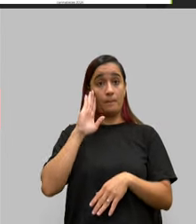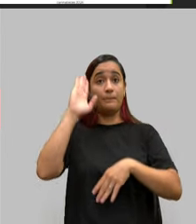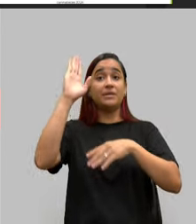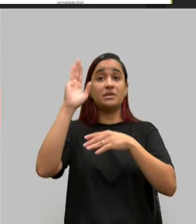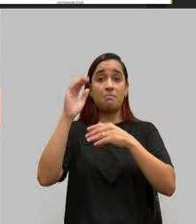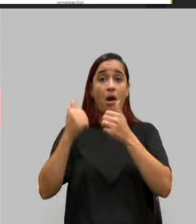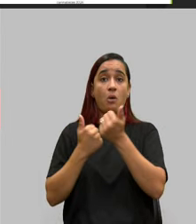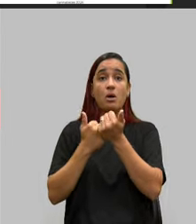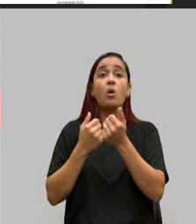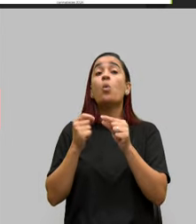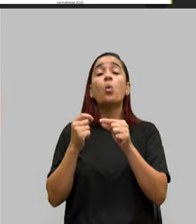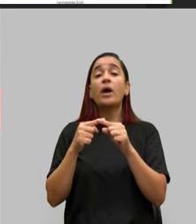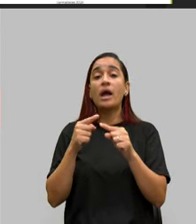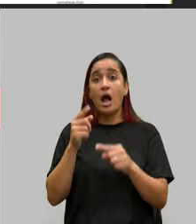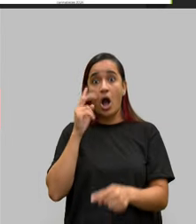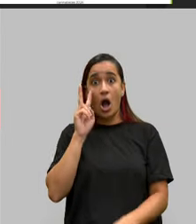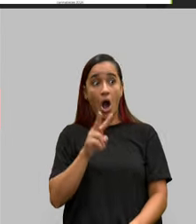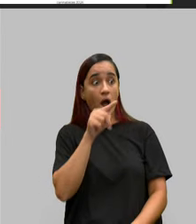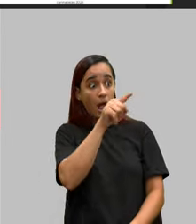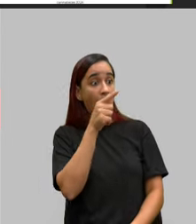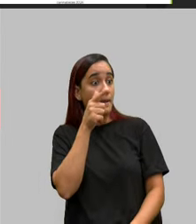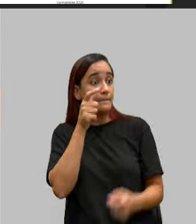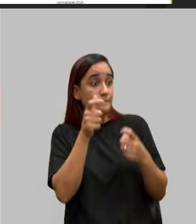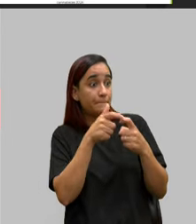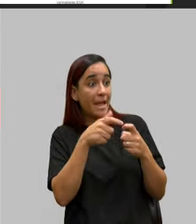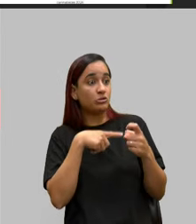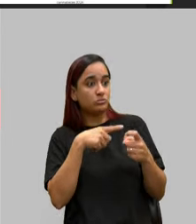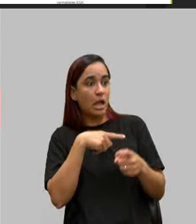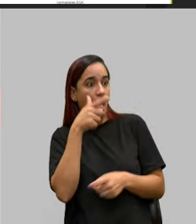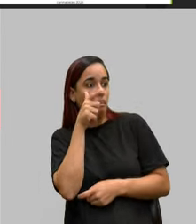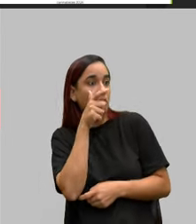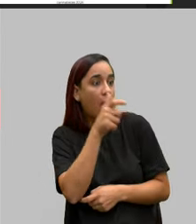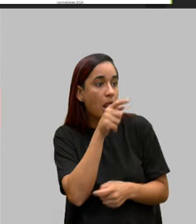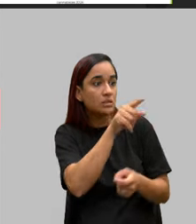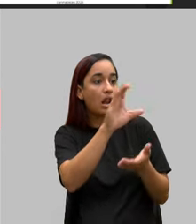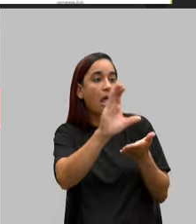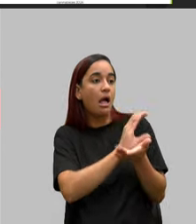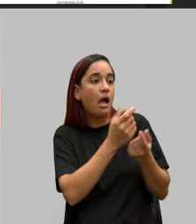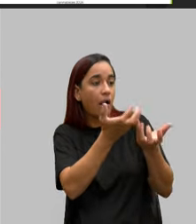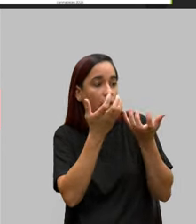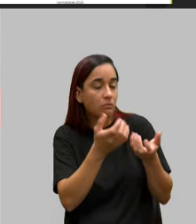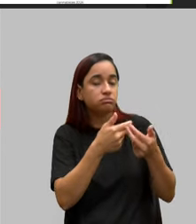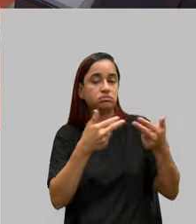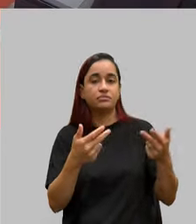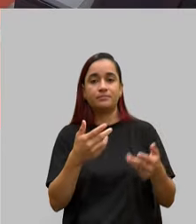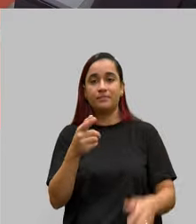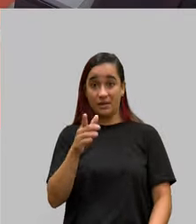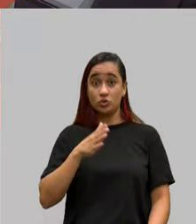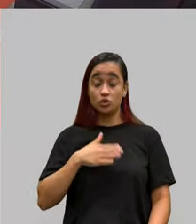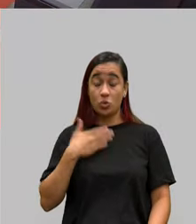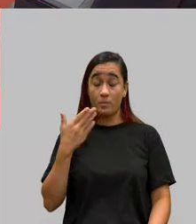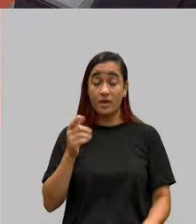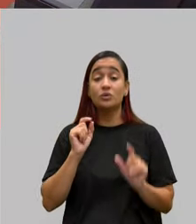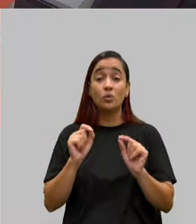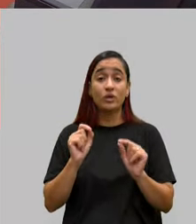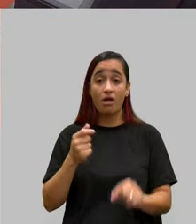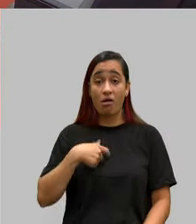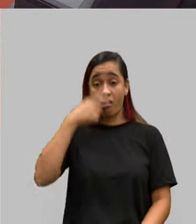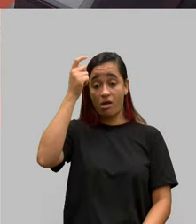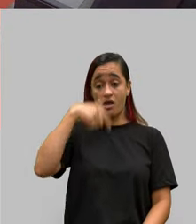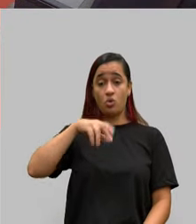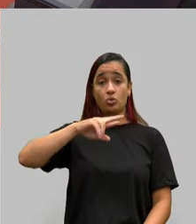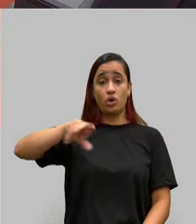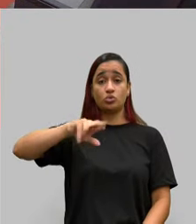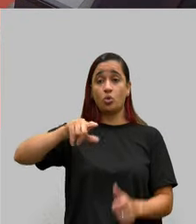médico ele tem uma ajuda numa Associação de paciente e prescreve é só que para minha surpresa o pessoal da am sabe isso eu não sou o maior